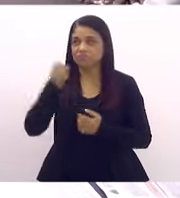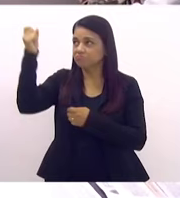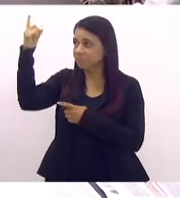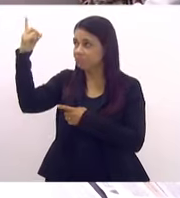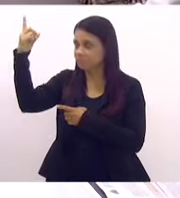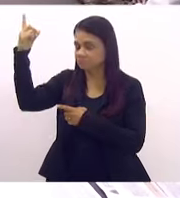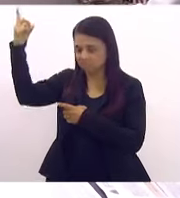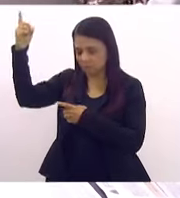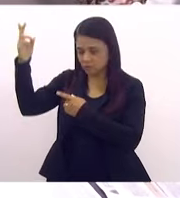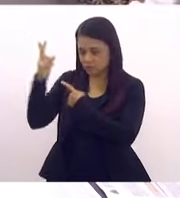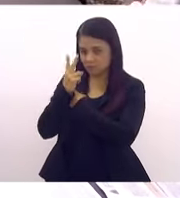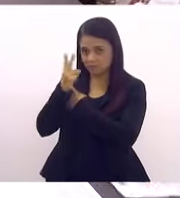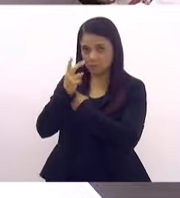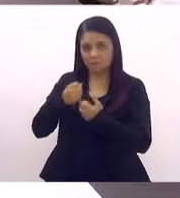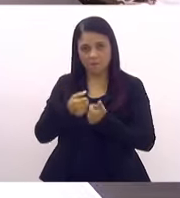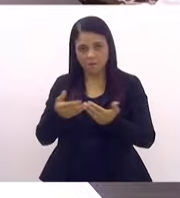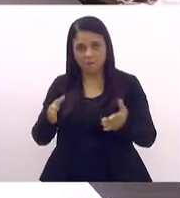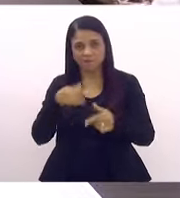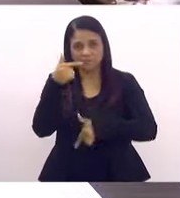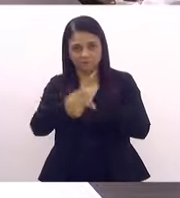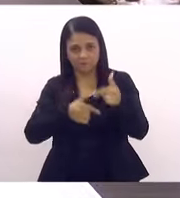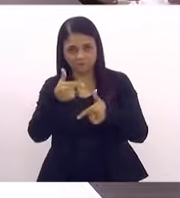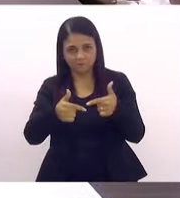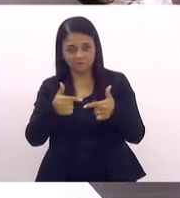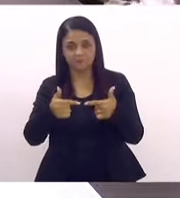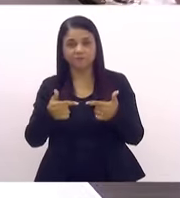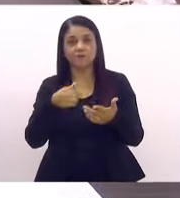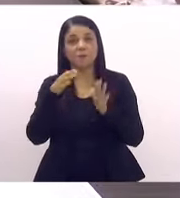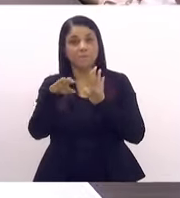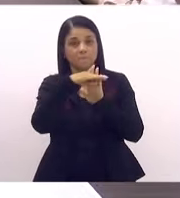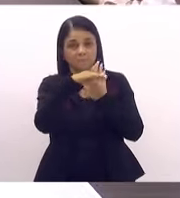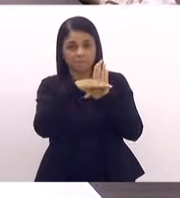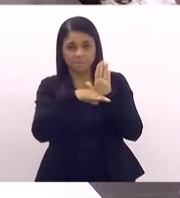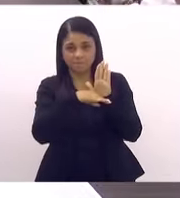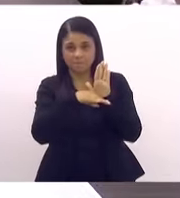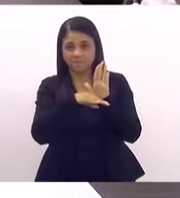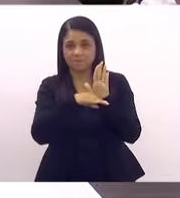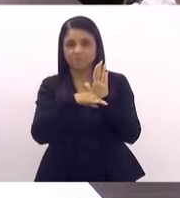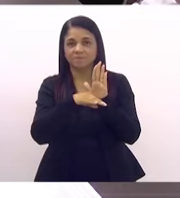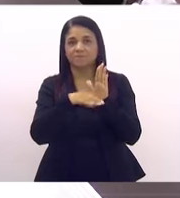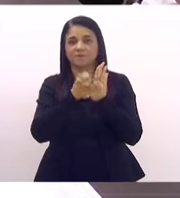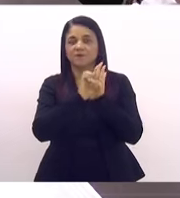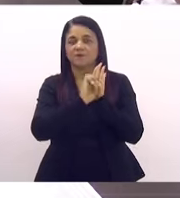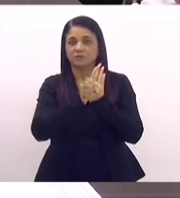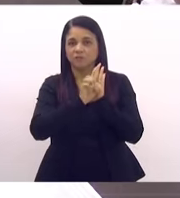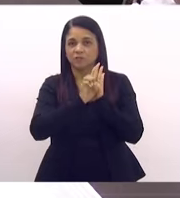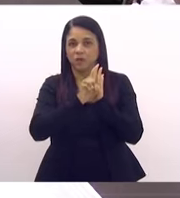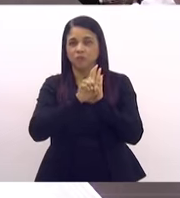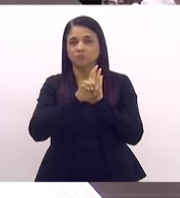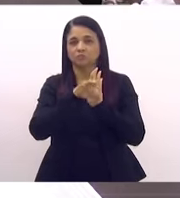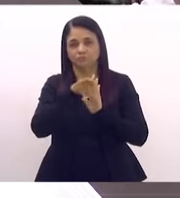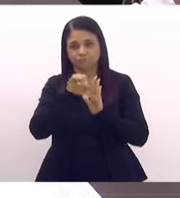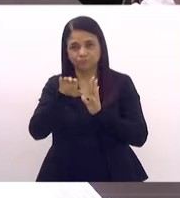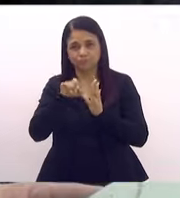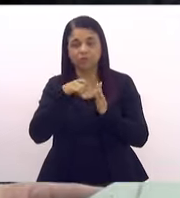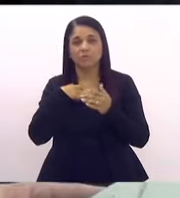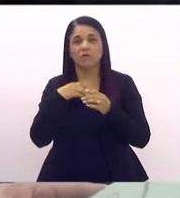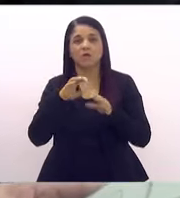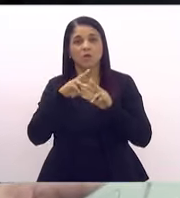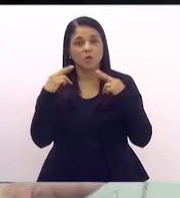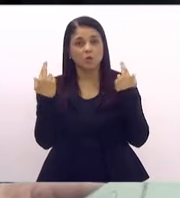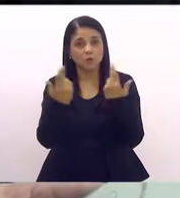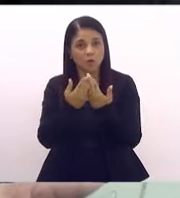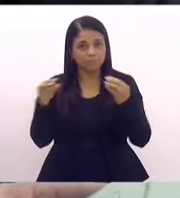declara abertos os trabalhos. A gente tem em pauta, conforme edital de convocação, uma reunião ordinária e uma